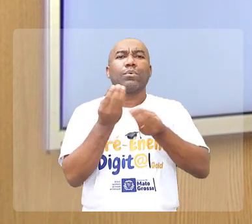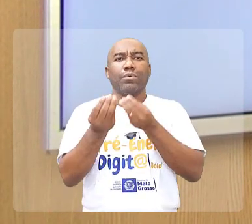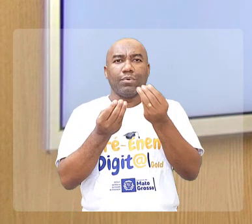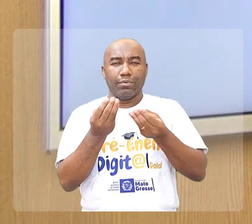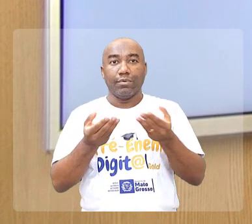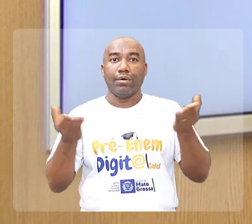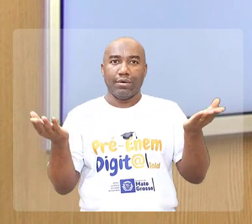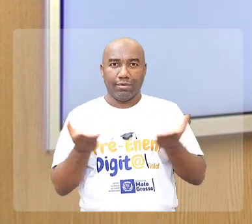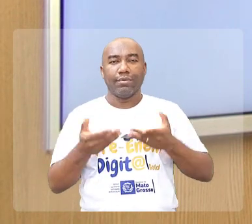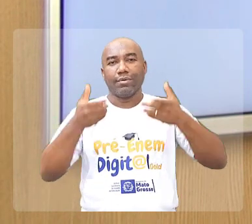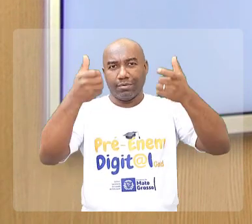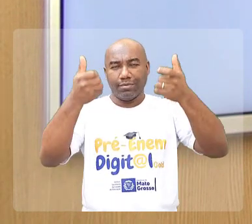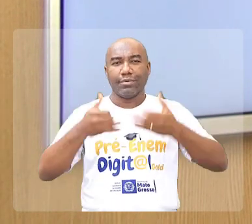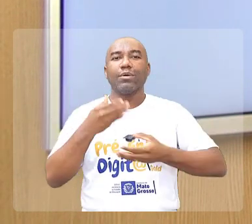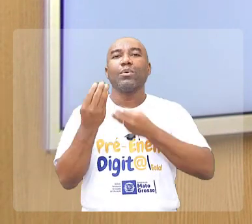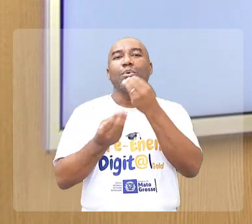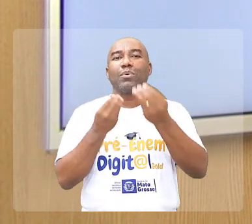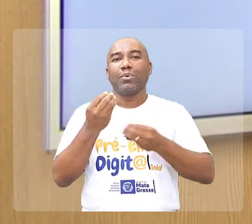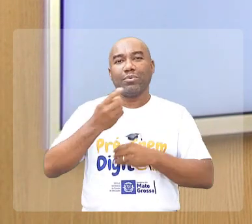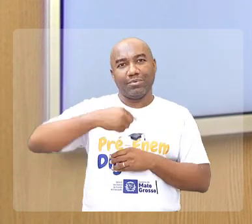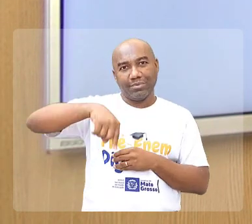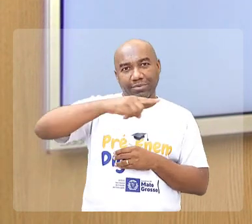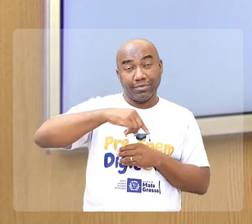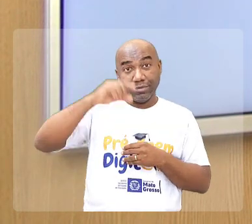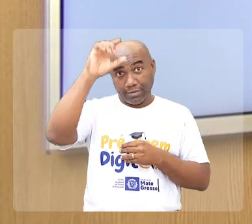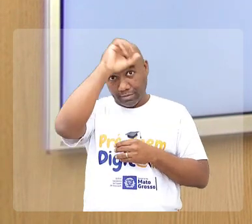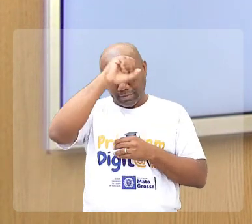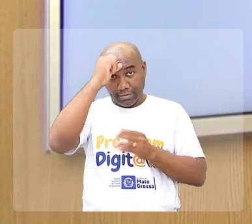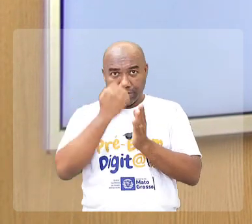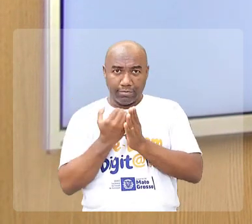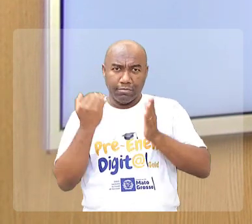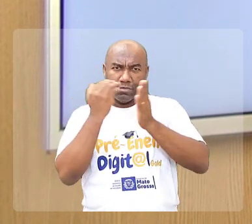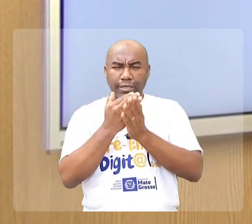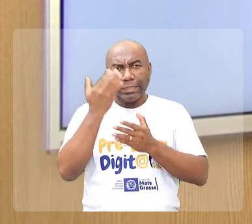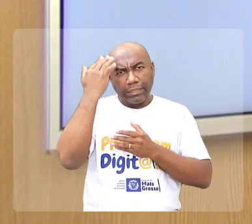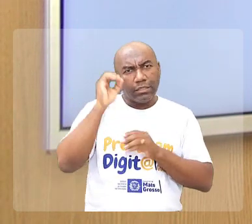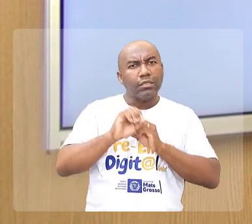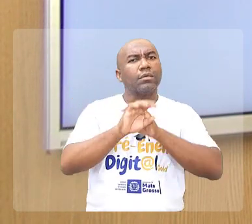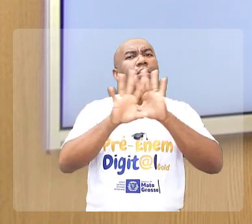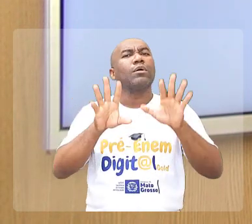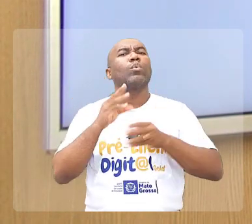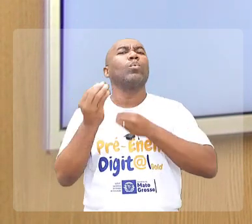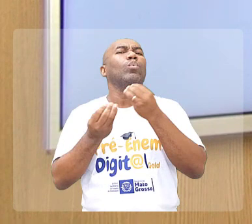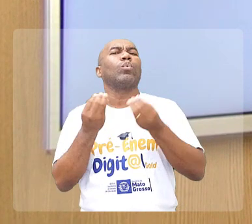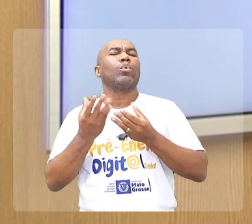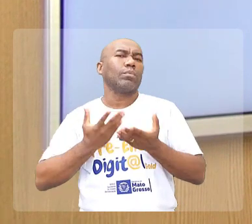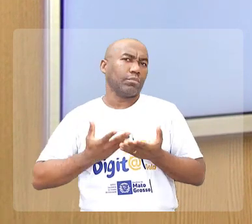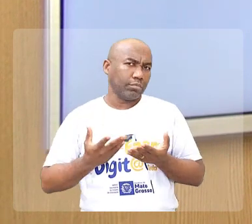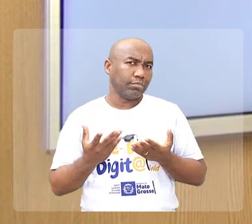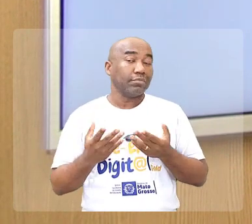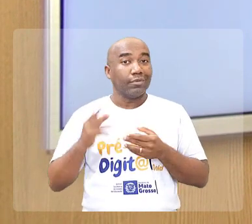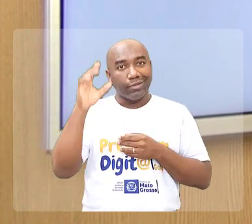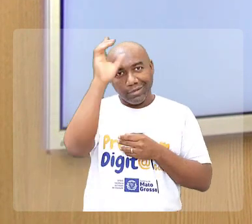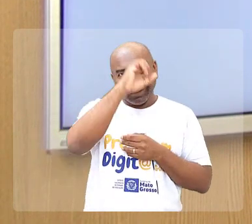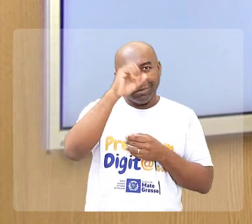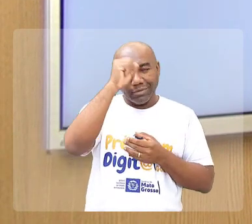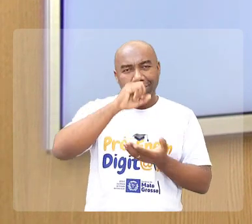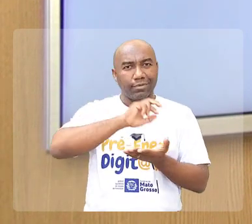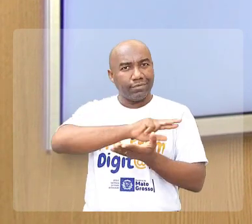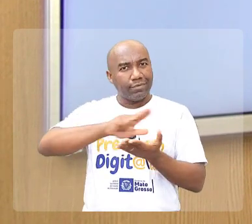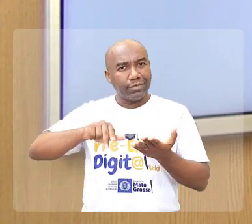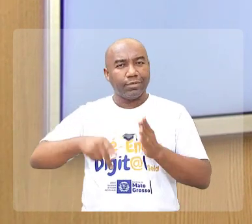nos concentrar em aprender a estrutura e como organizar a